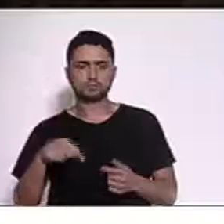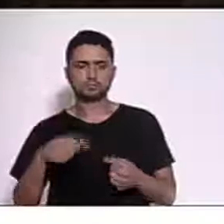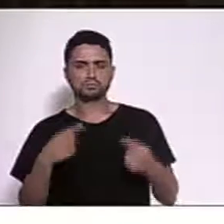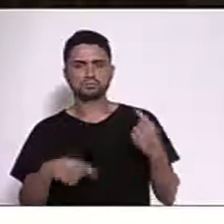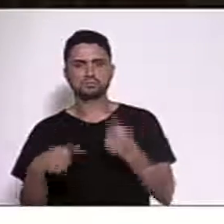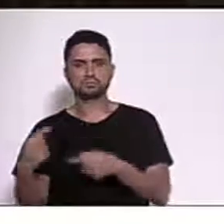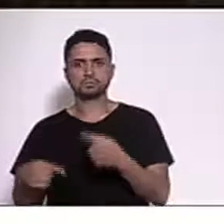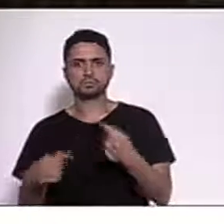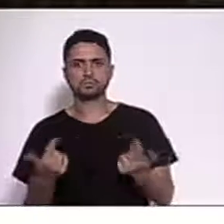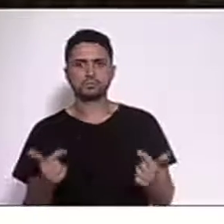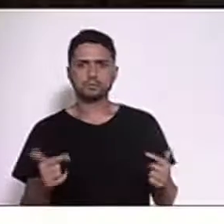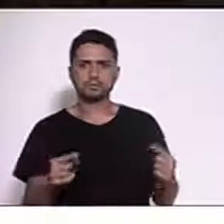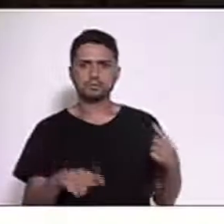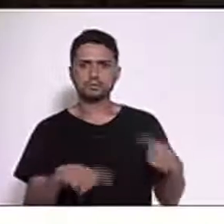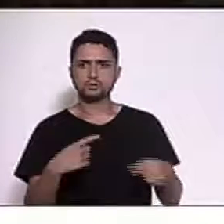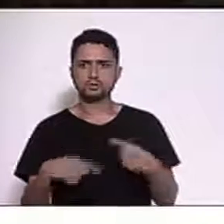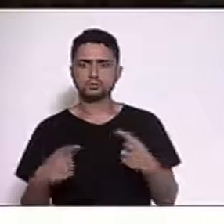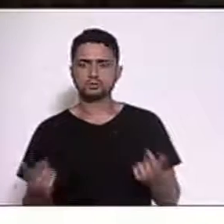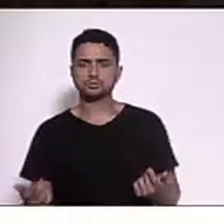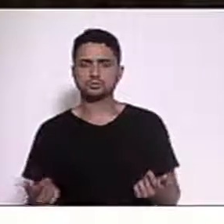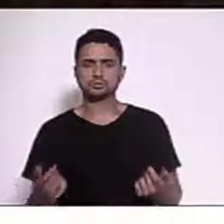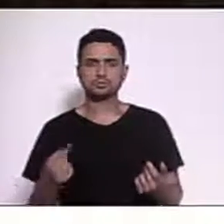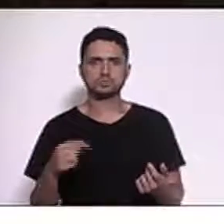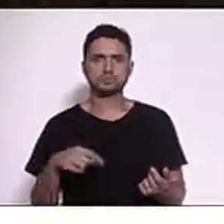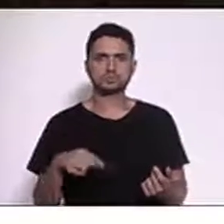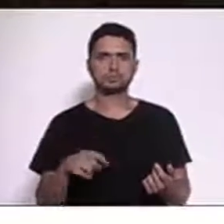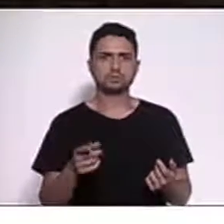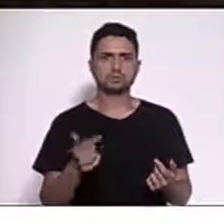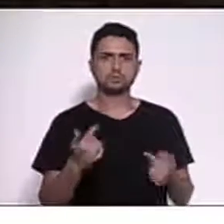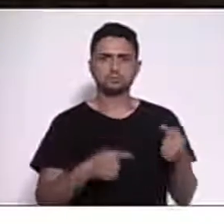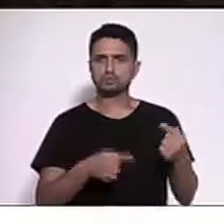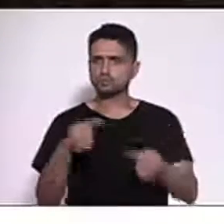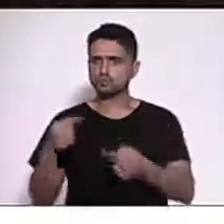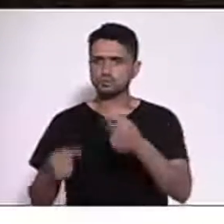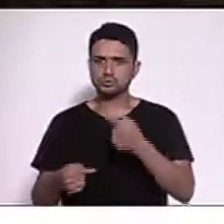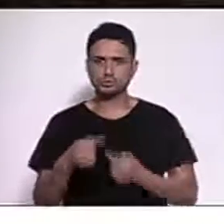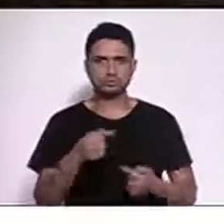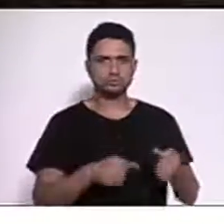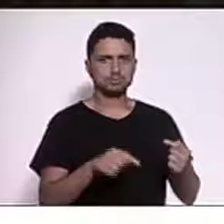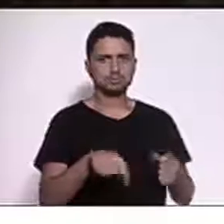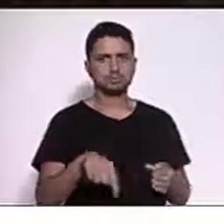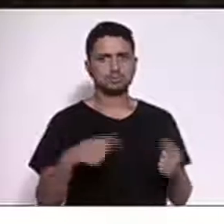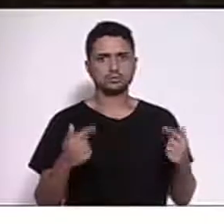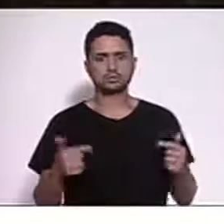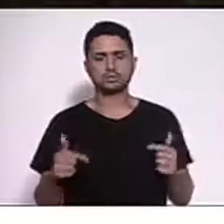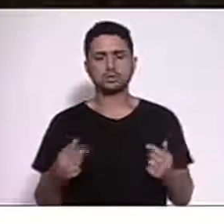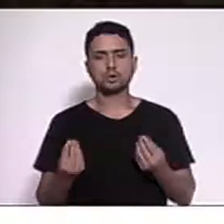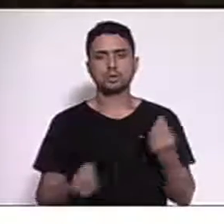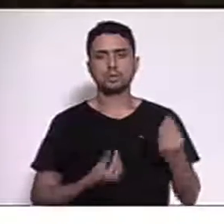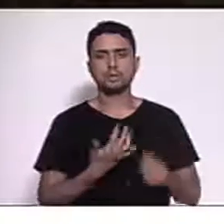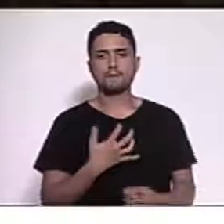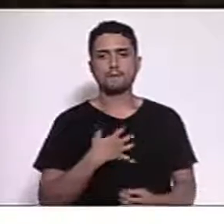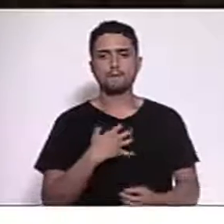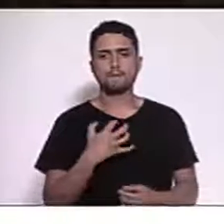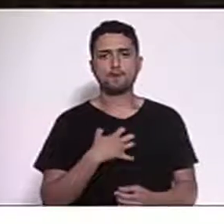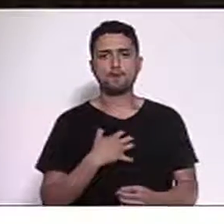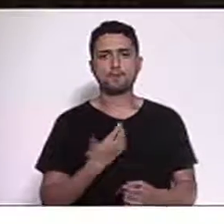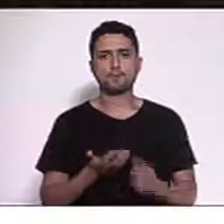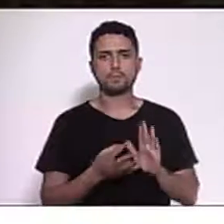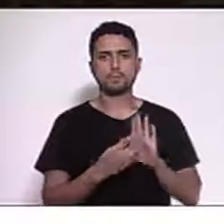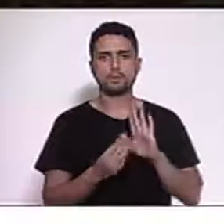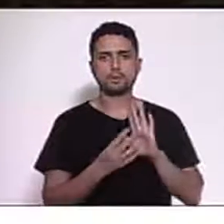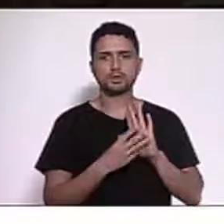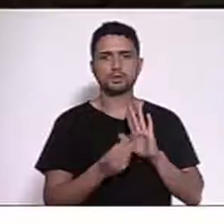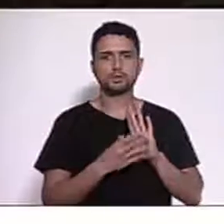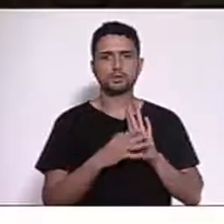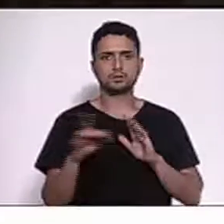discutindo essas questões. Aqui não se discute, inclusive, as formas, os modos que